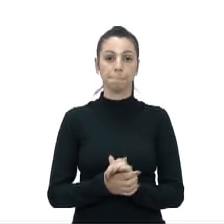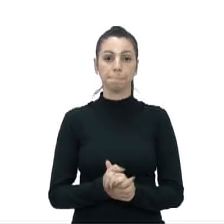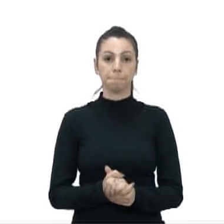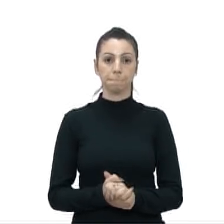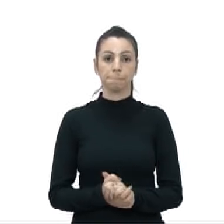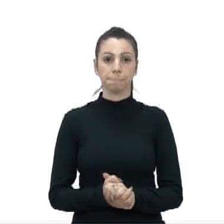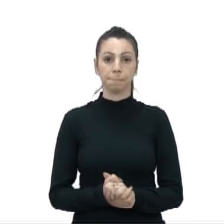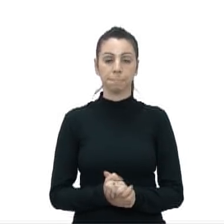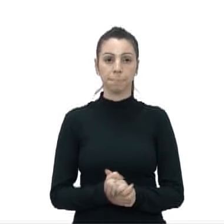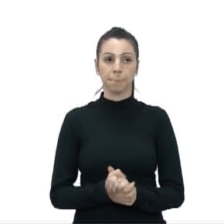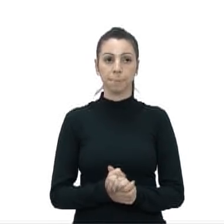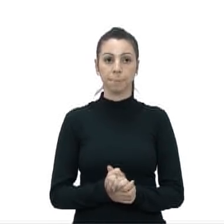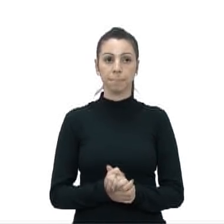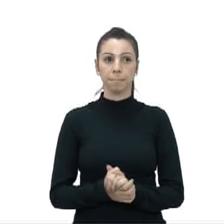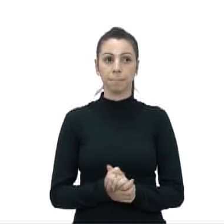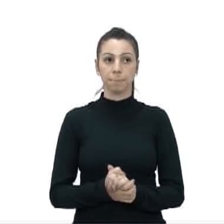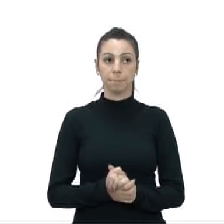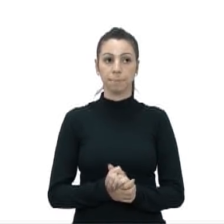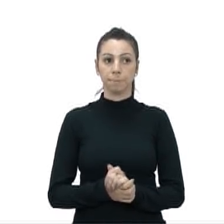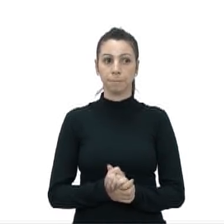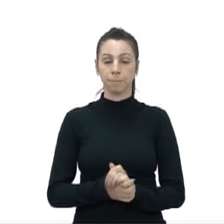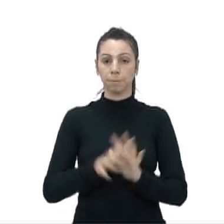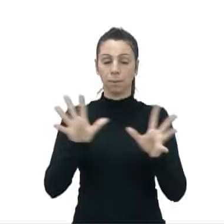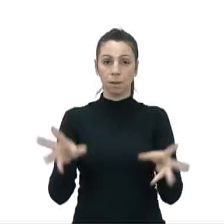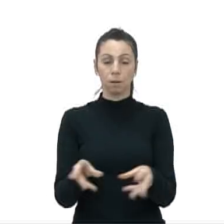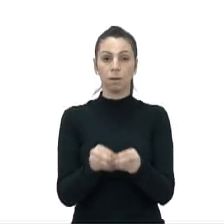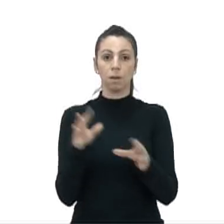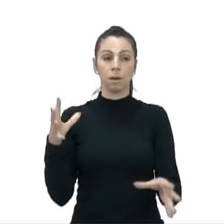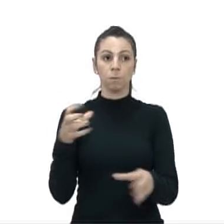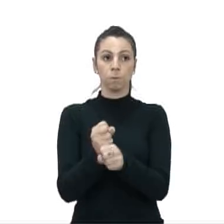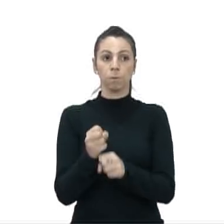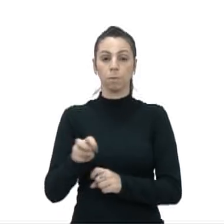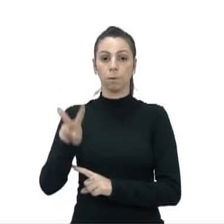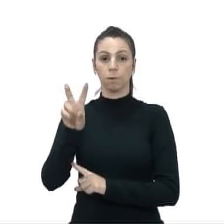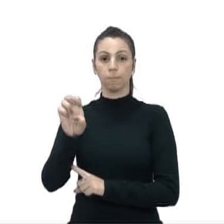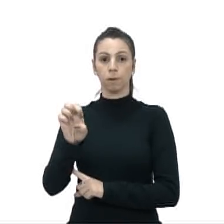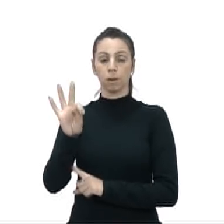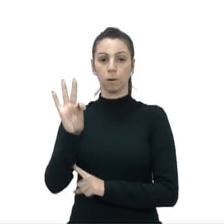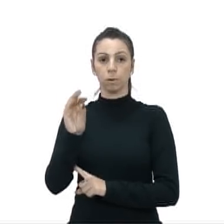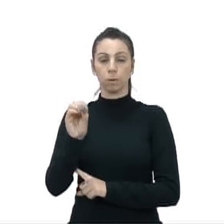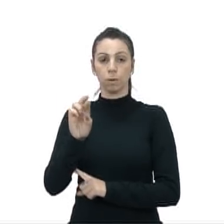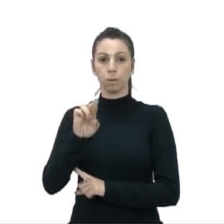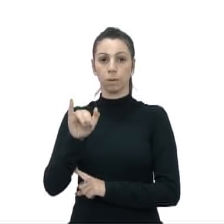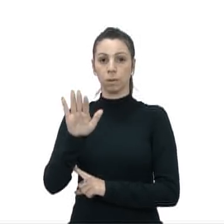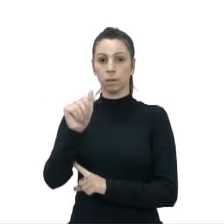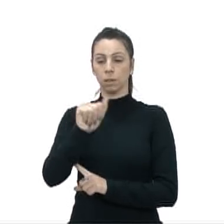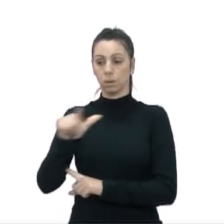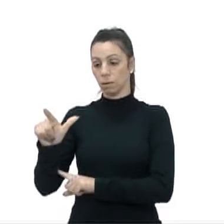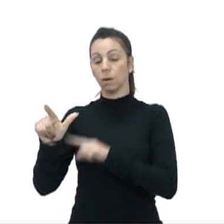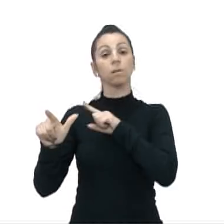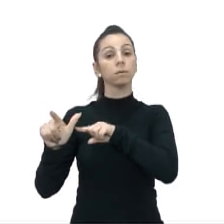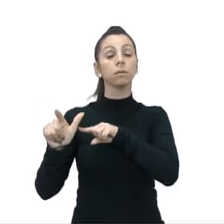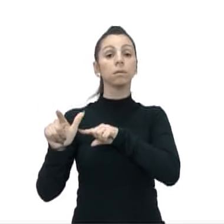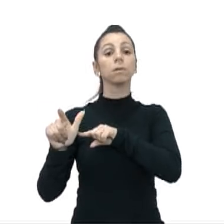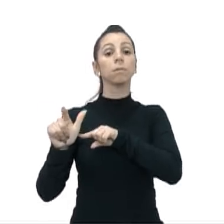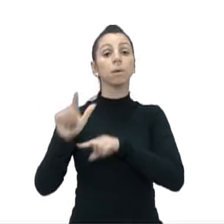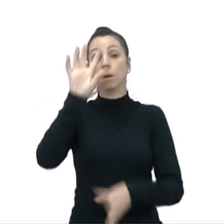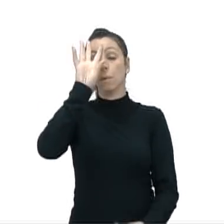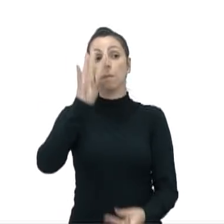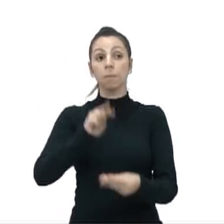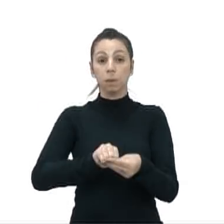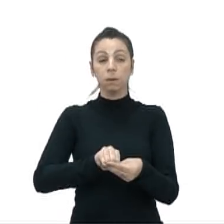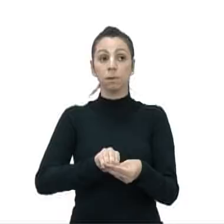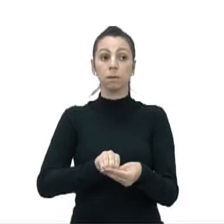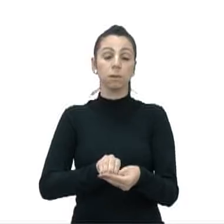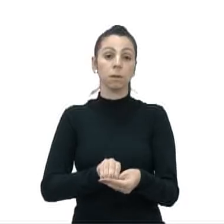Gente, revisando também uma parte de soma vetorial. Casos mais comuns aqui, eu só fiz um geralzão para a gente poder entender aqui uns casos